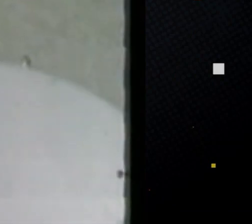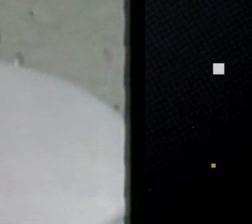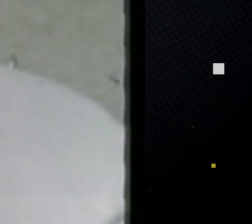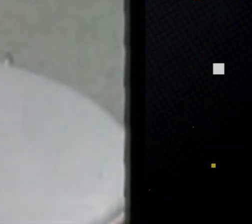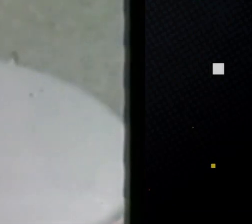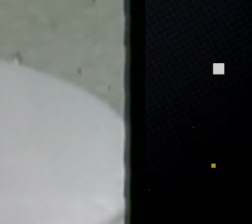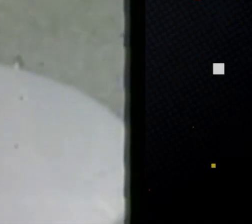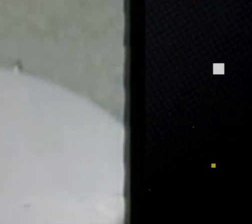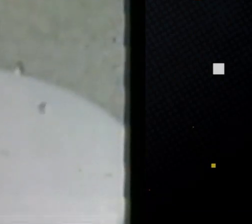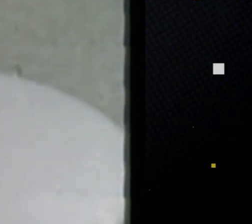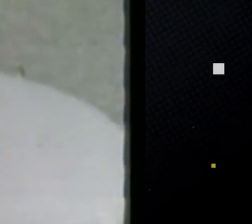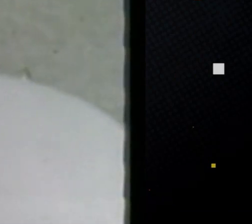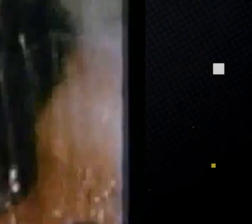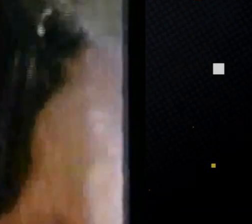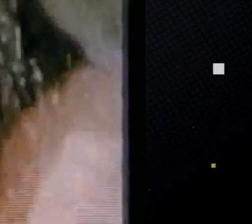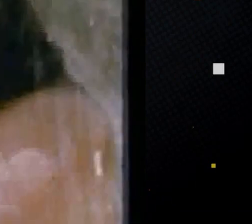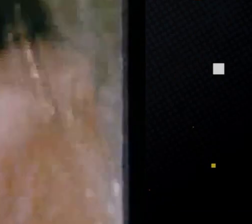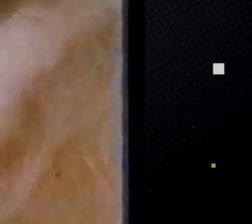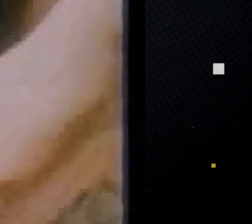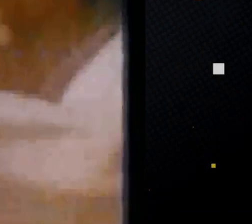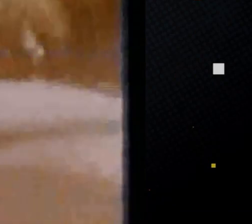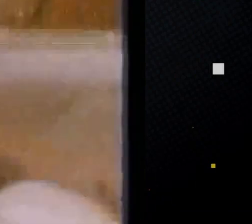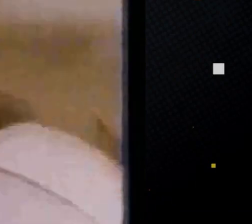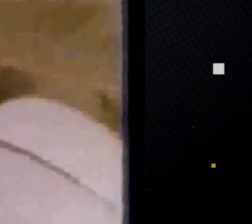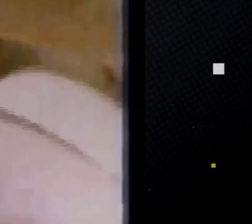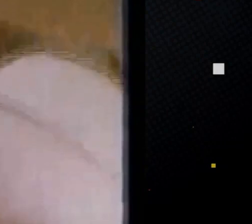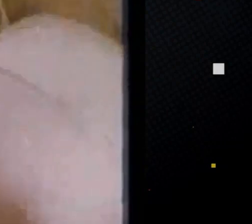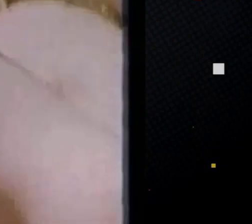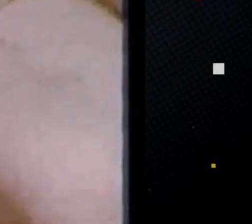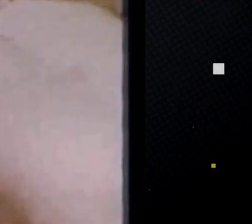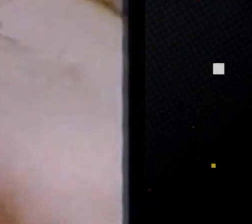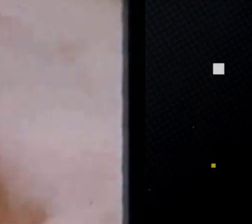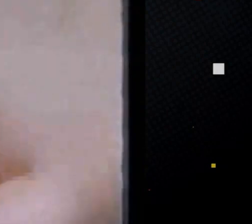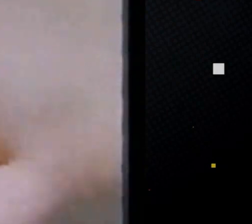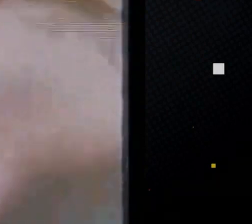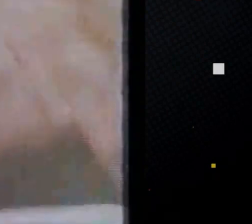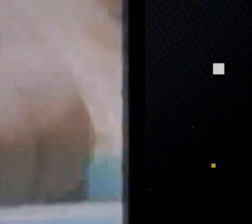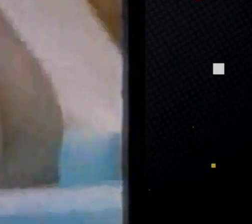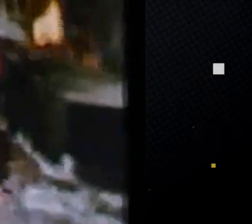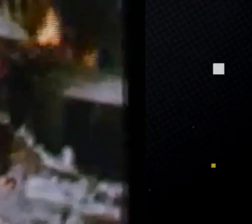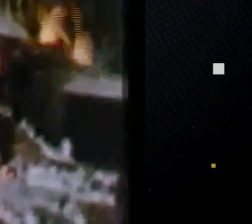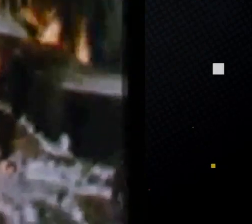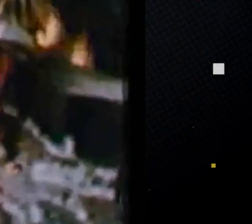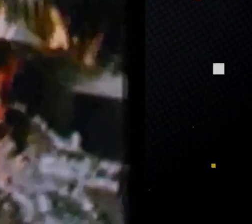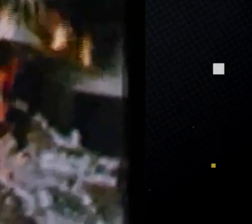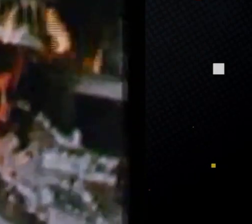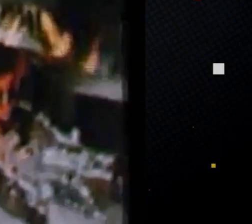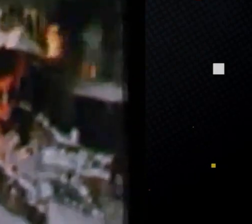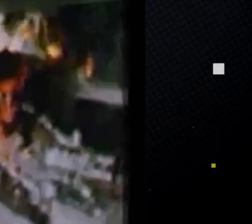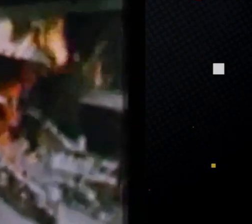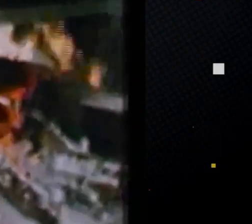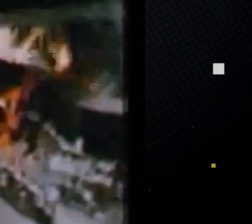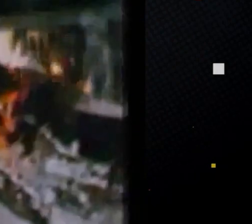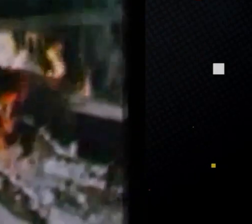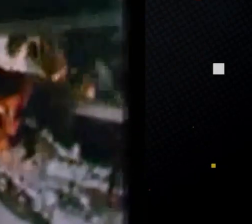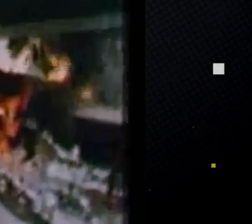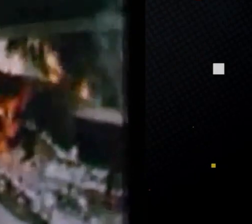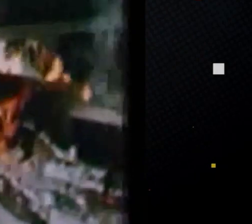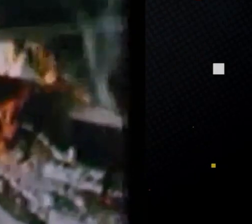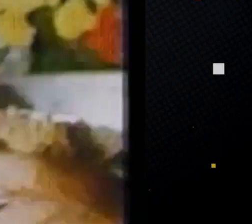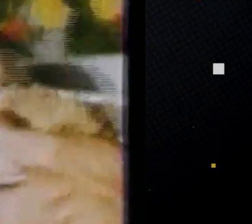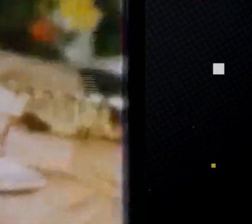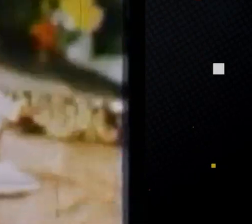tio Sam tocar pandeiro para o mundo sambar. O tio Sam está querendo conhecer a nossa